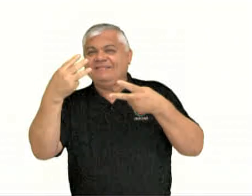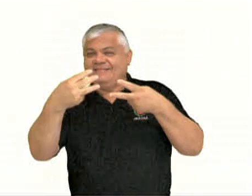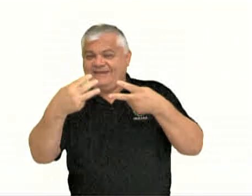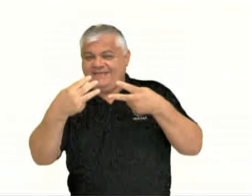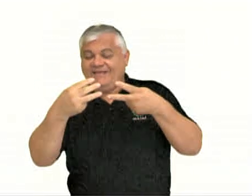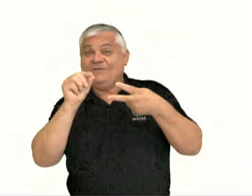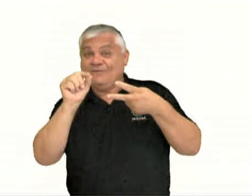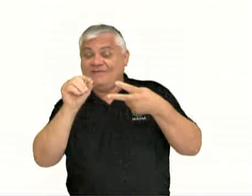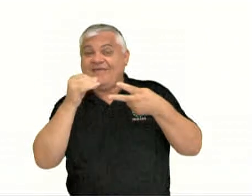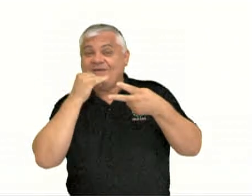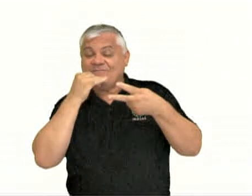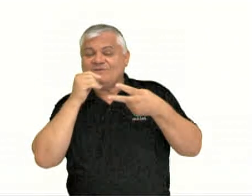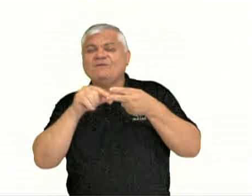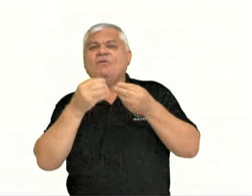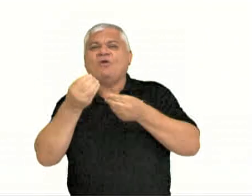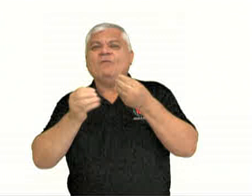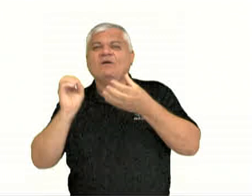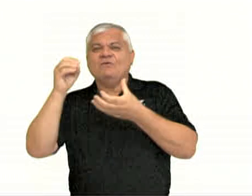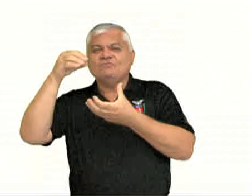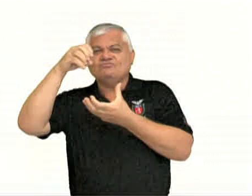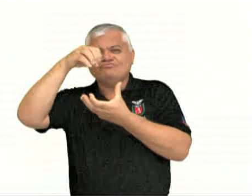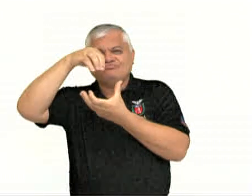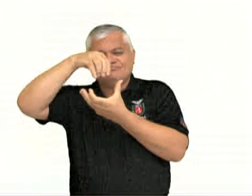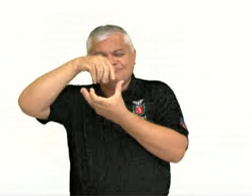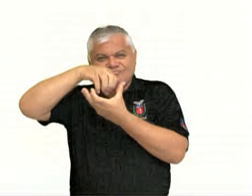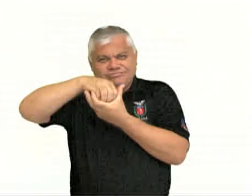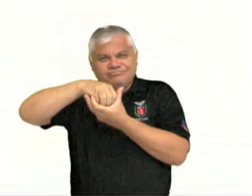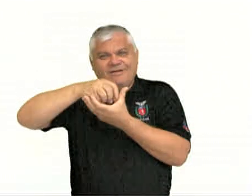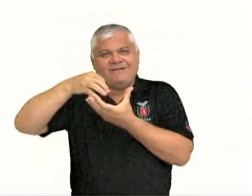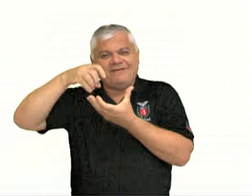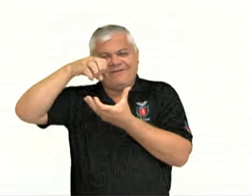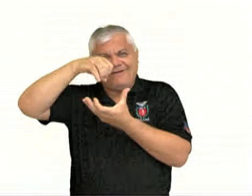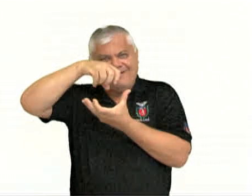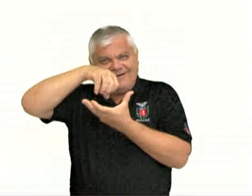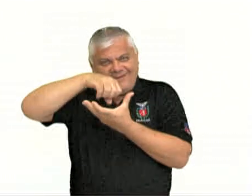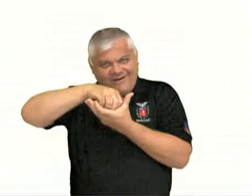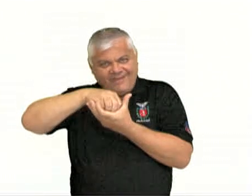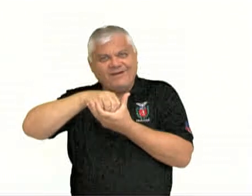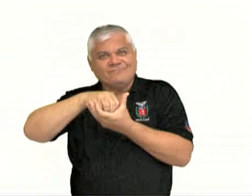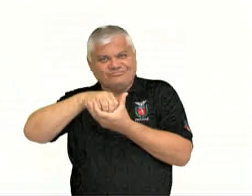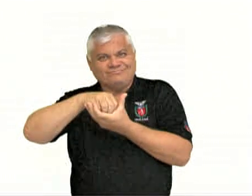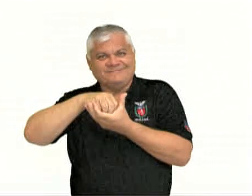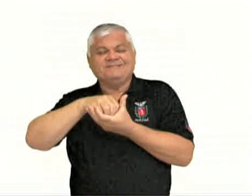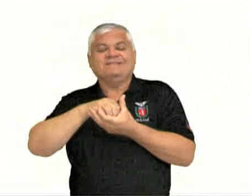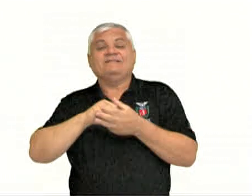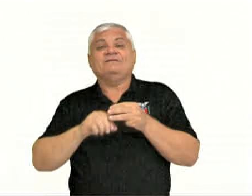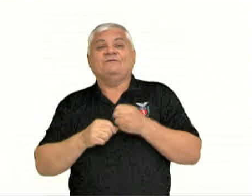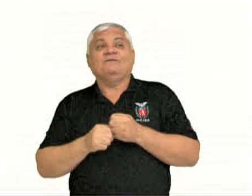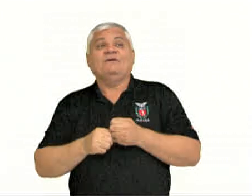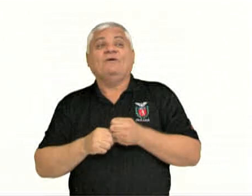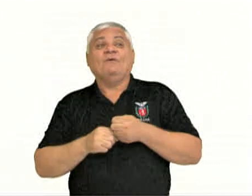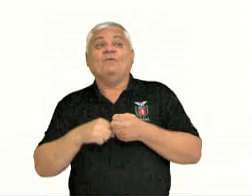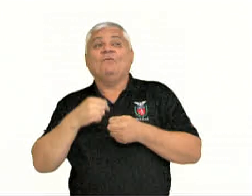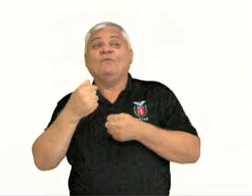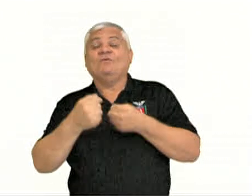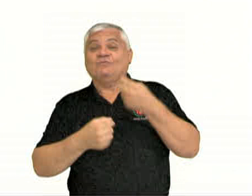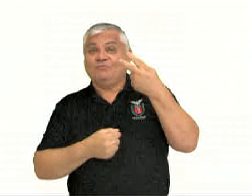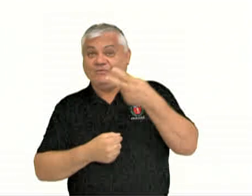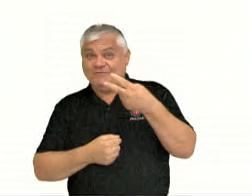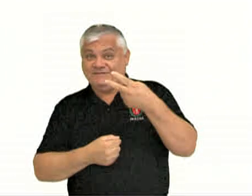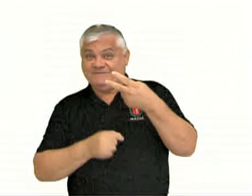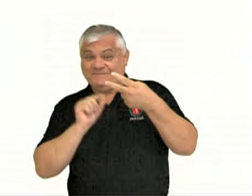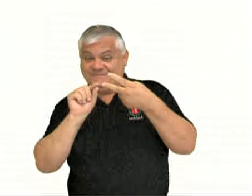3, que fala da germinação desse esporo e a formação do gametófito. O próximo é o